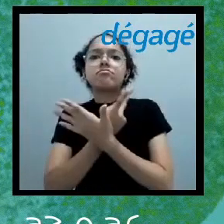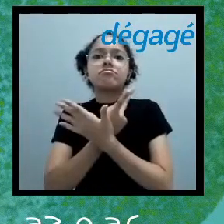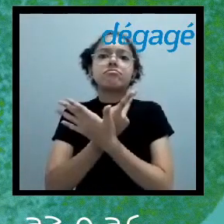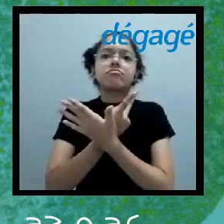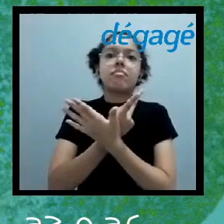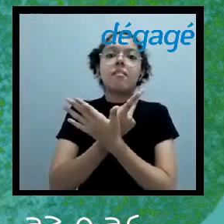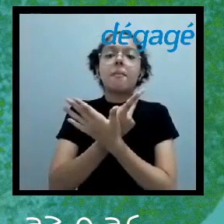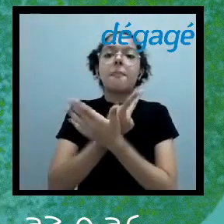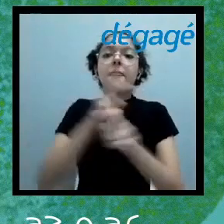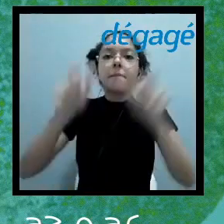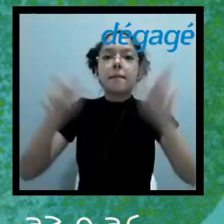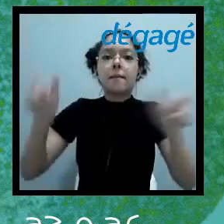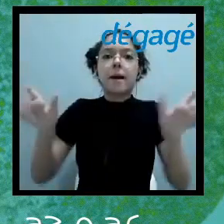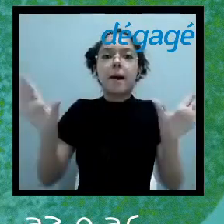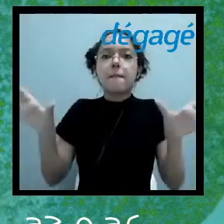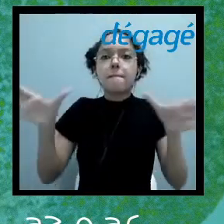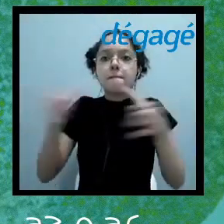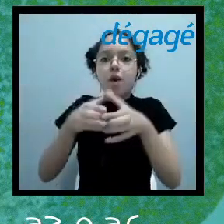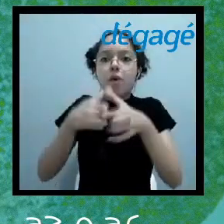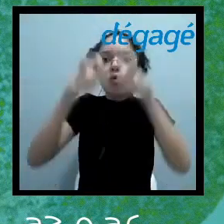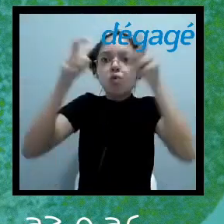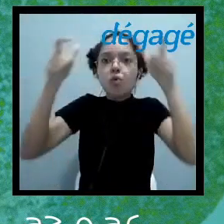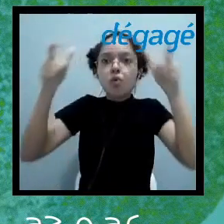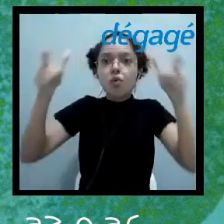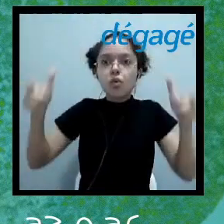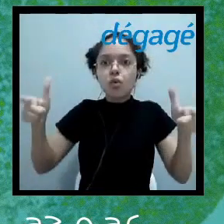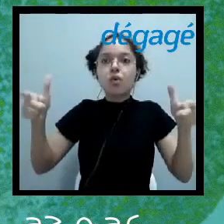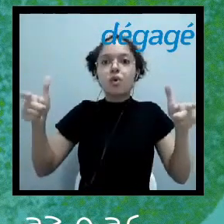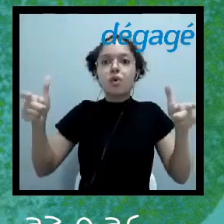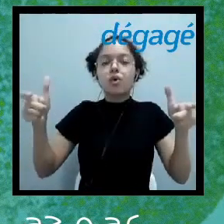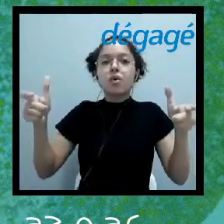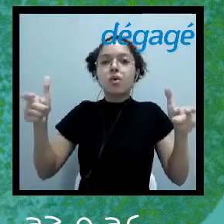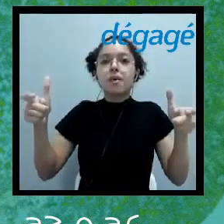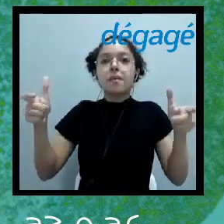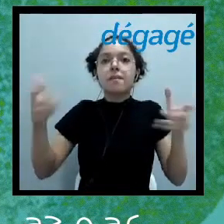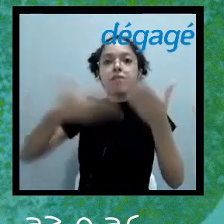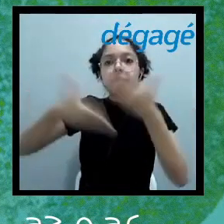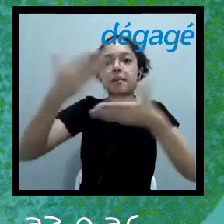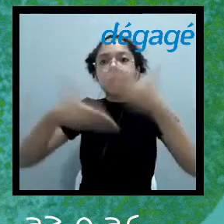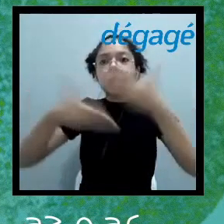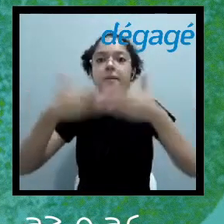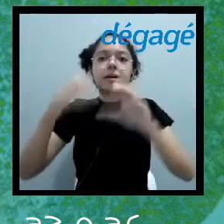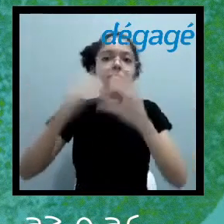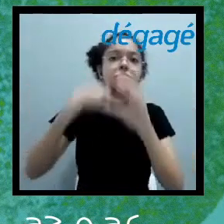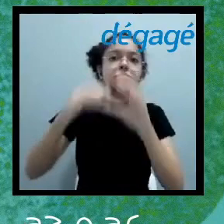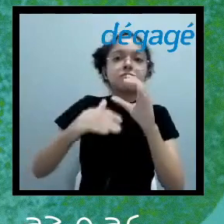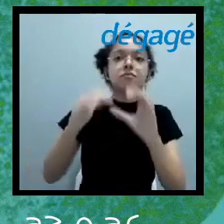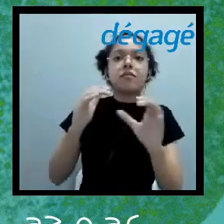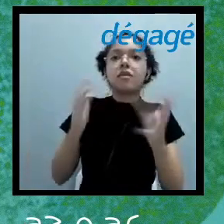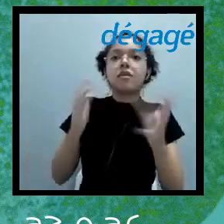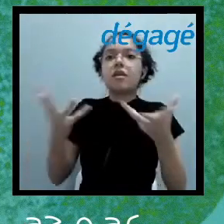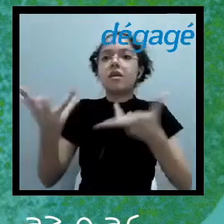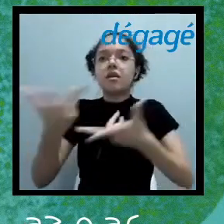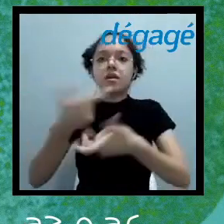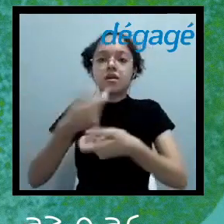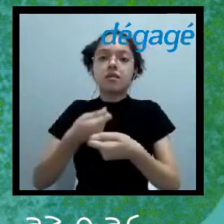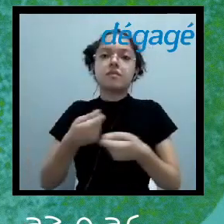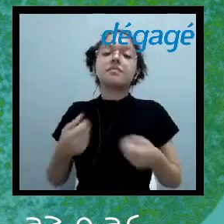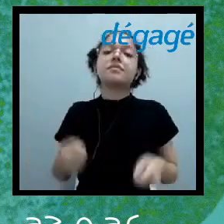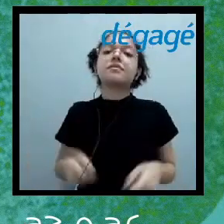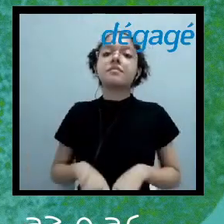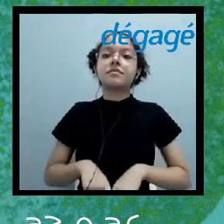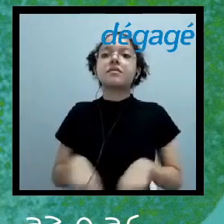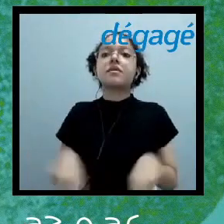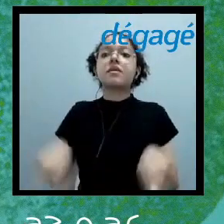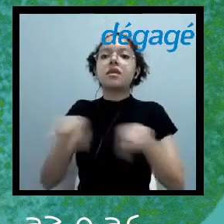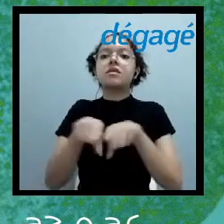quem é responsável, porque está todo mundo ali jogando junto. E no Pontos Diversos a nossa proposta também é essa, criar um